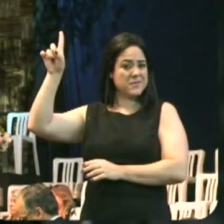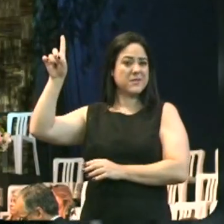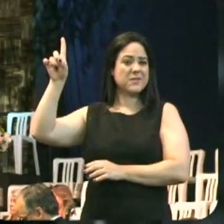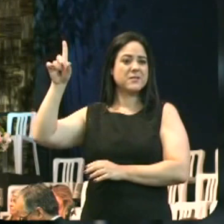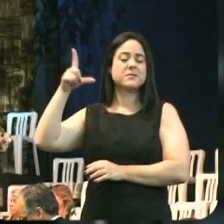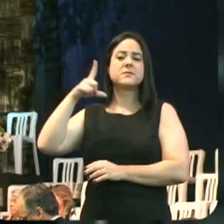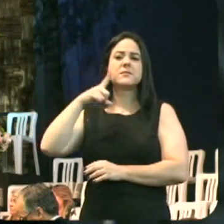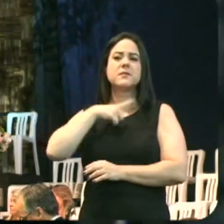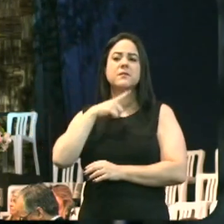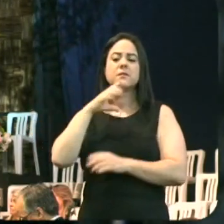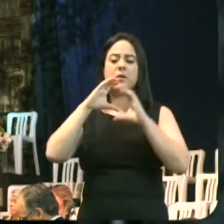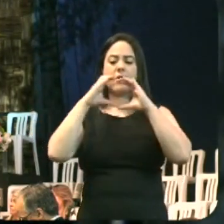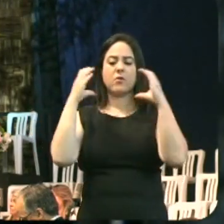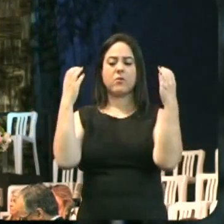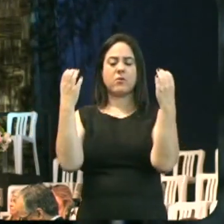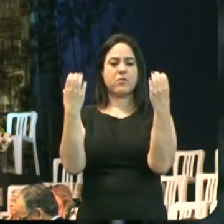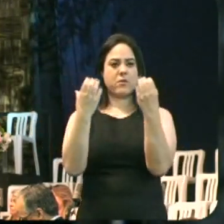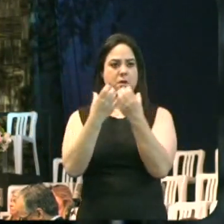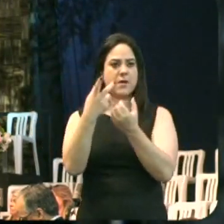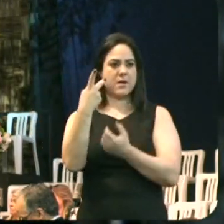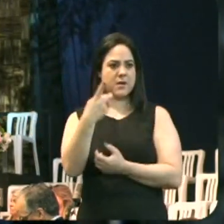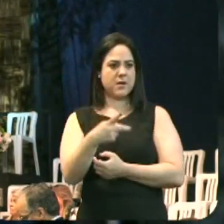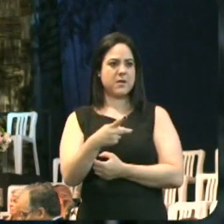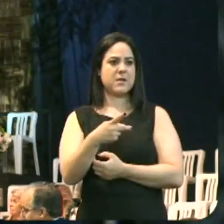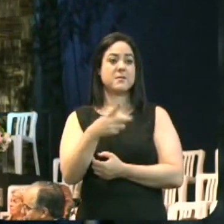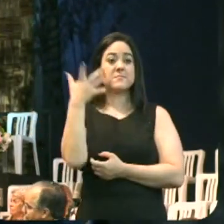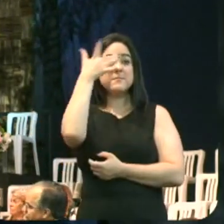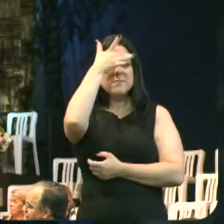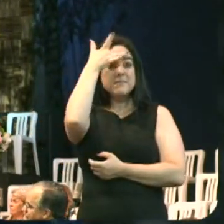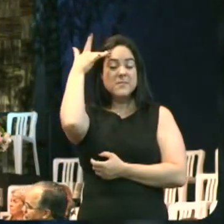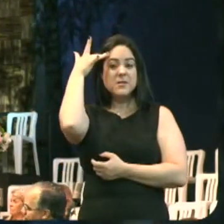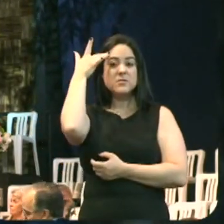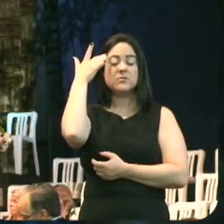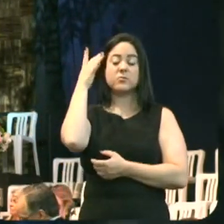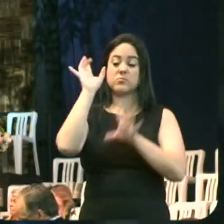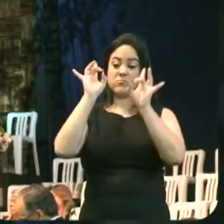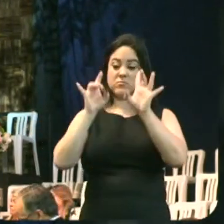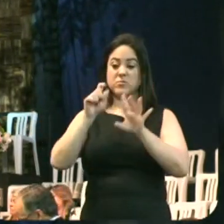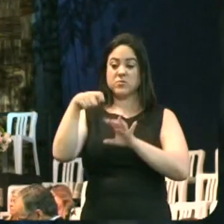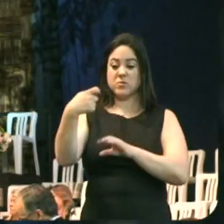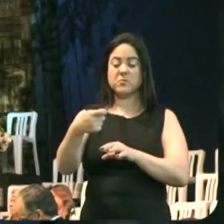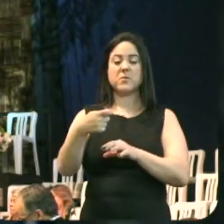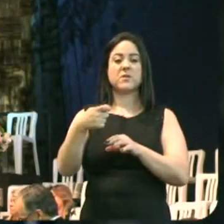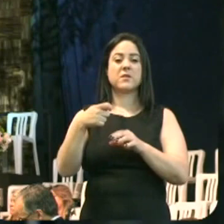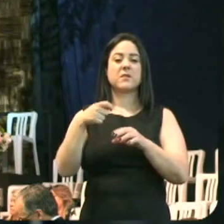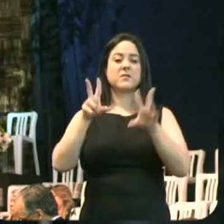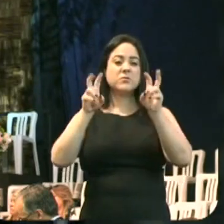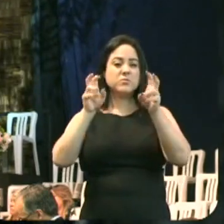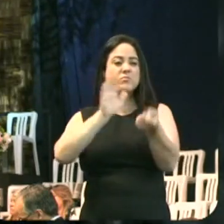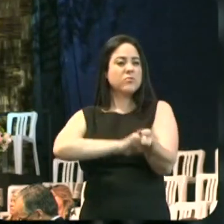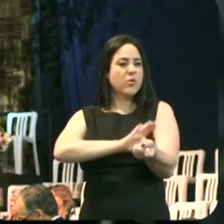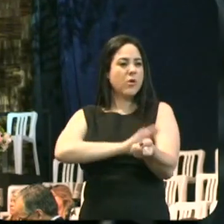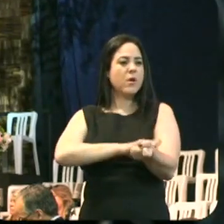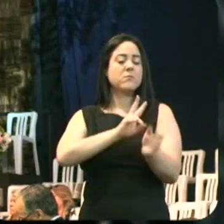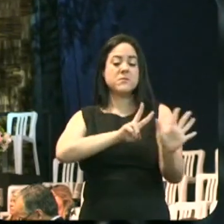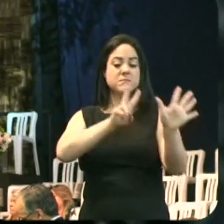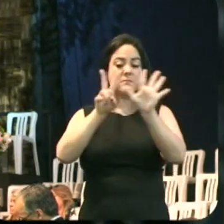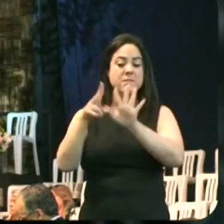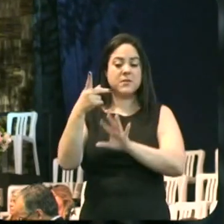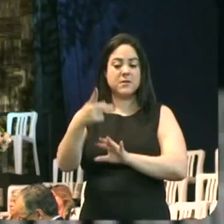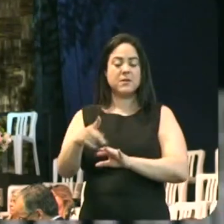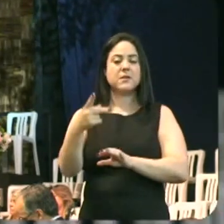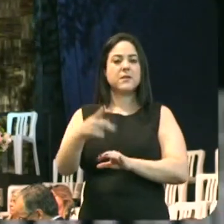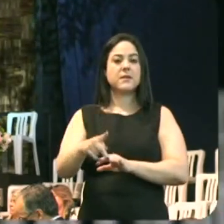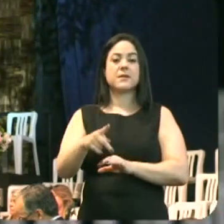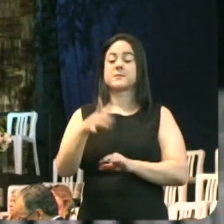teve um congresso aqui de especialistas sobre drogadição. Passaram uma semana aqui, os